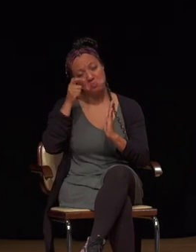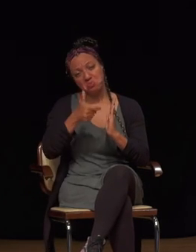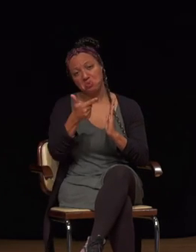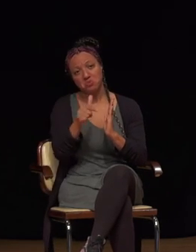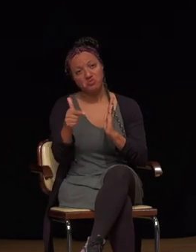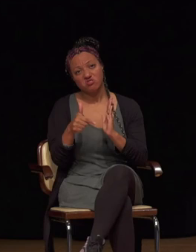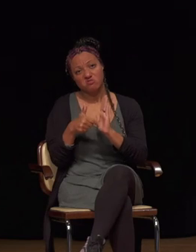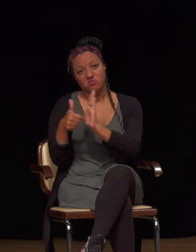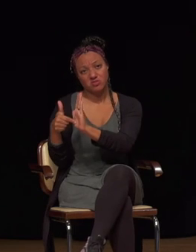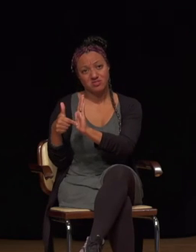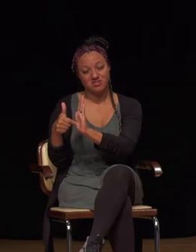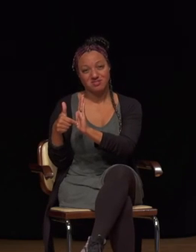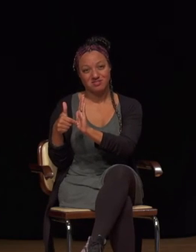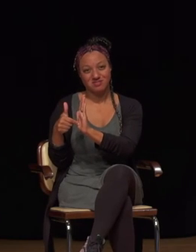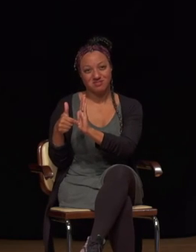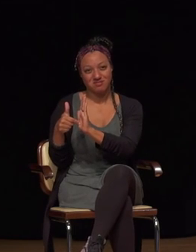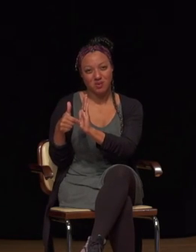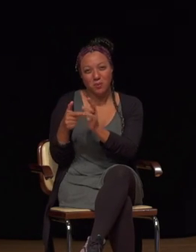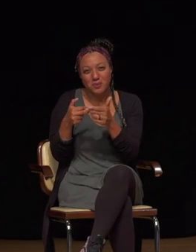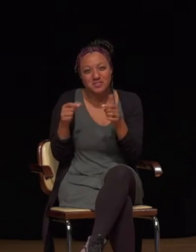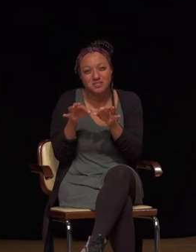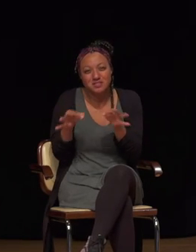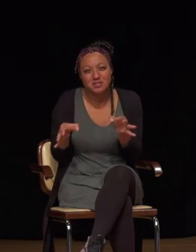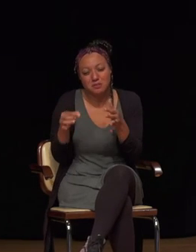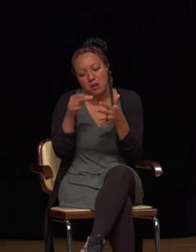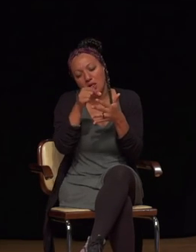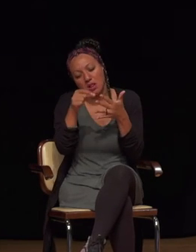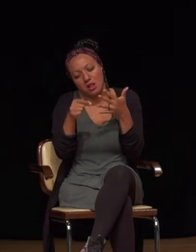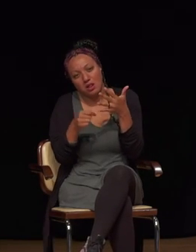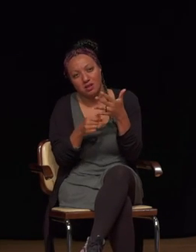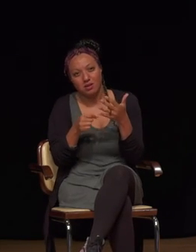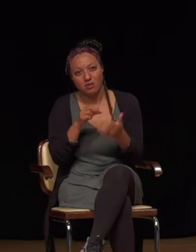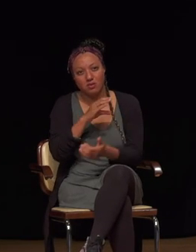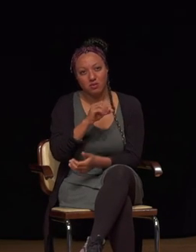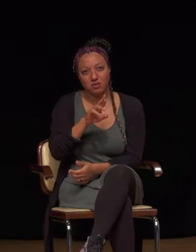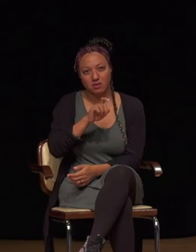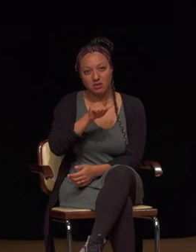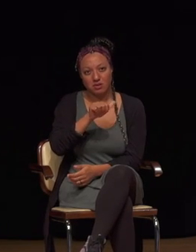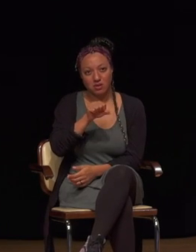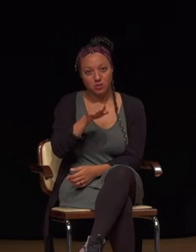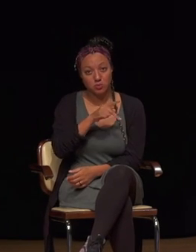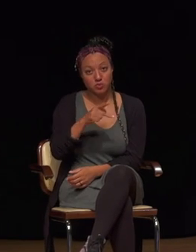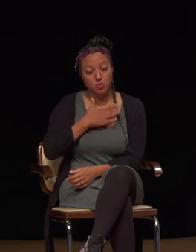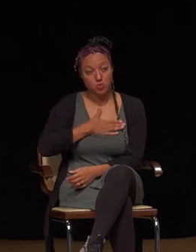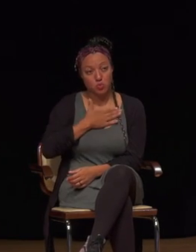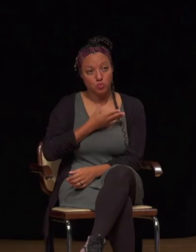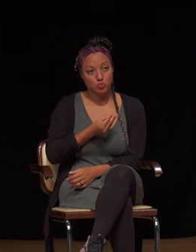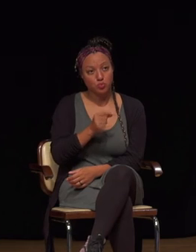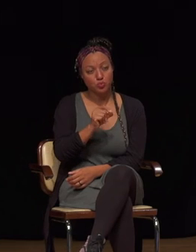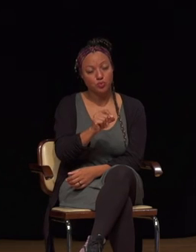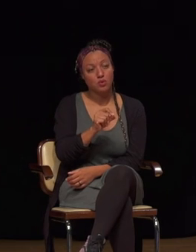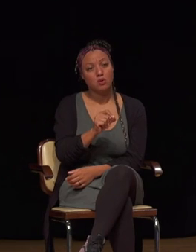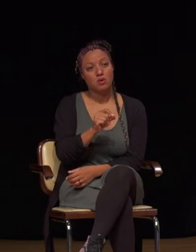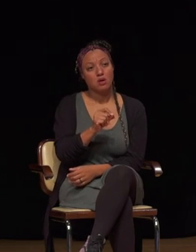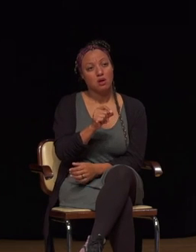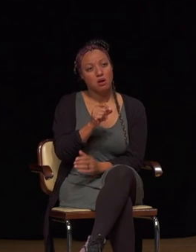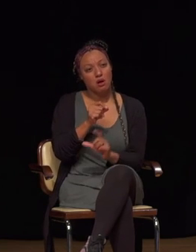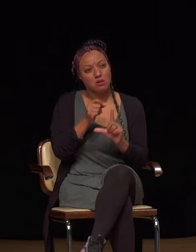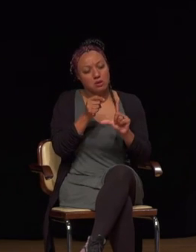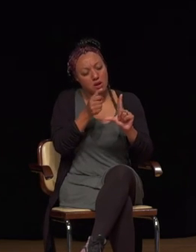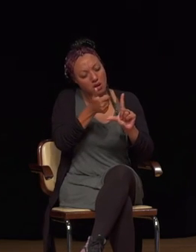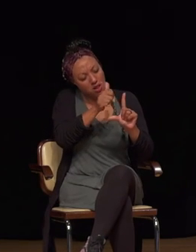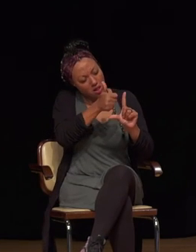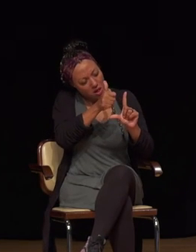em mostrar não no geral no pequeno É como diz o Carl ginb Historiador que eu gosto muito que é analisar